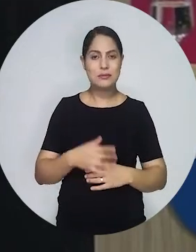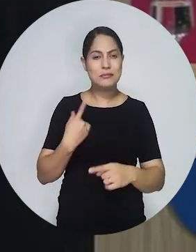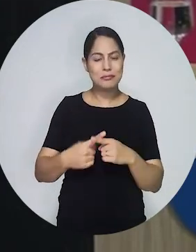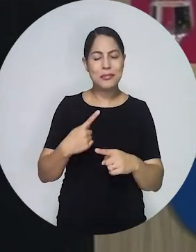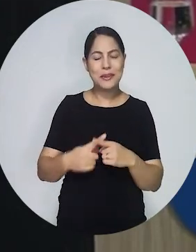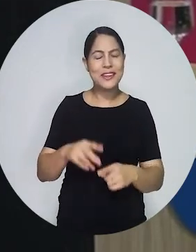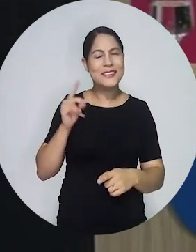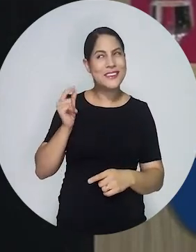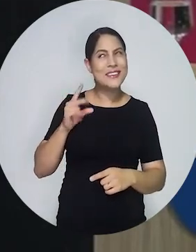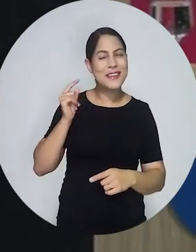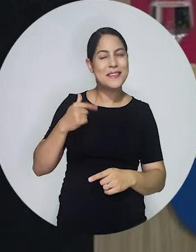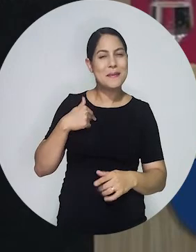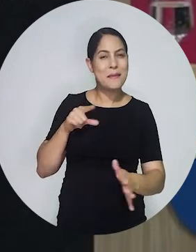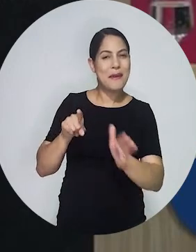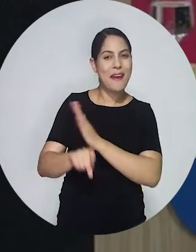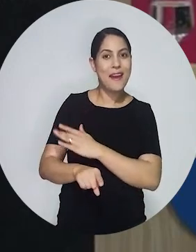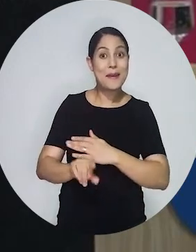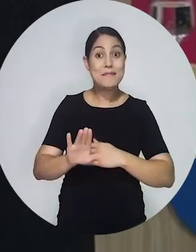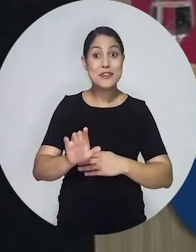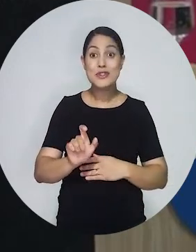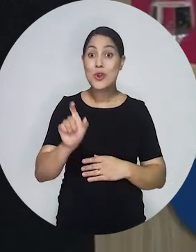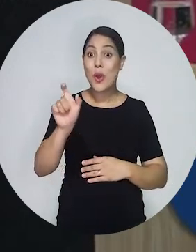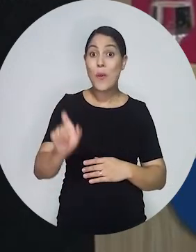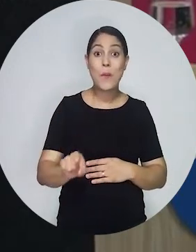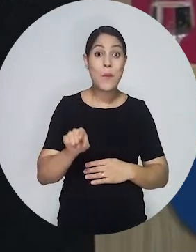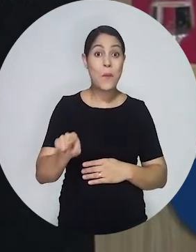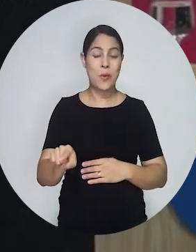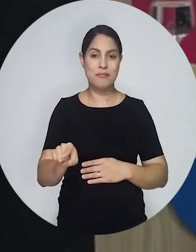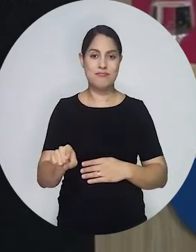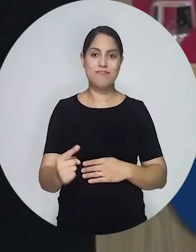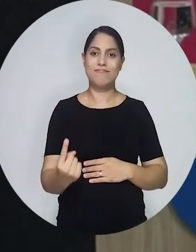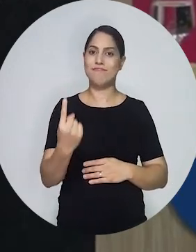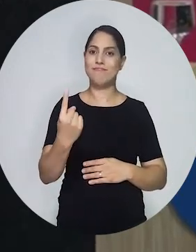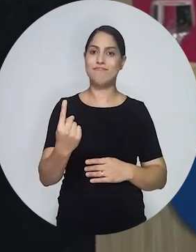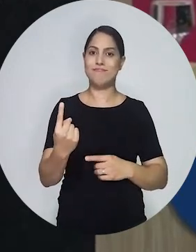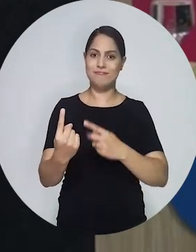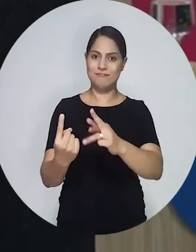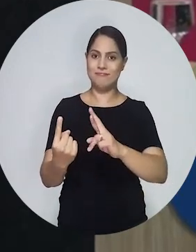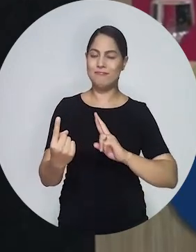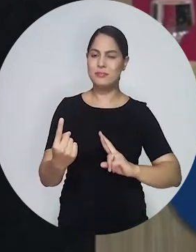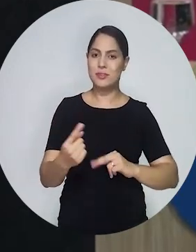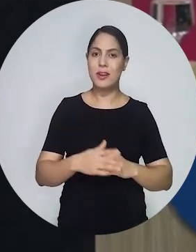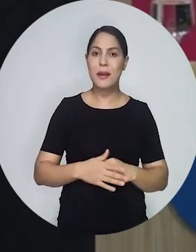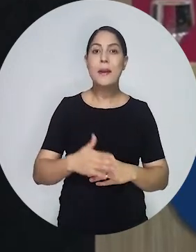específica, que já há algum tempo eu quero fazer, e que só uma pessoa pode me dar a